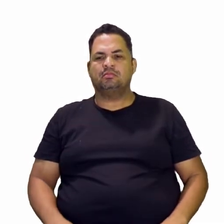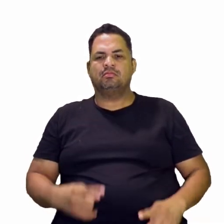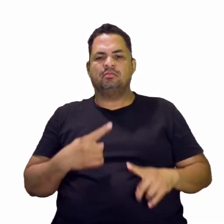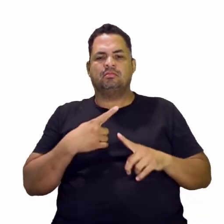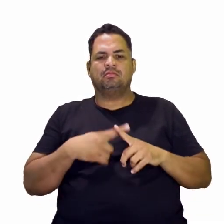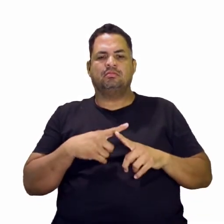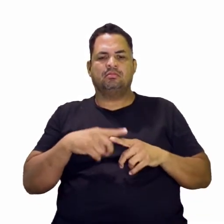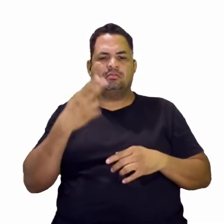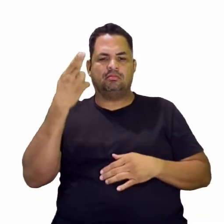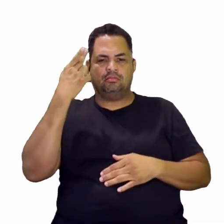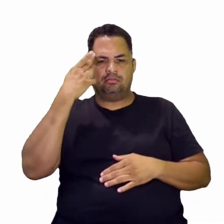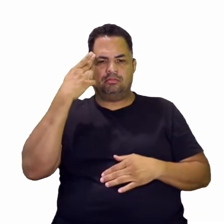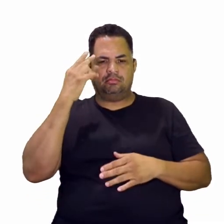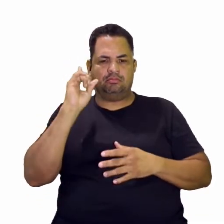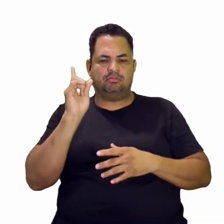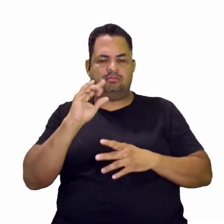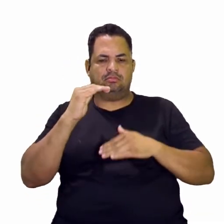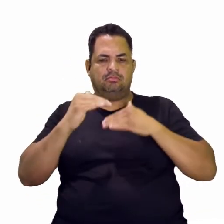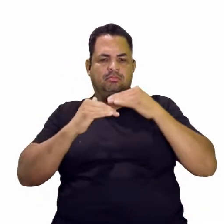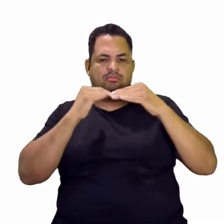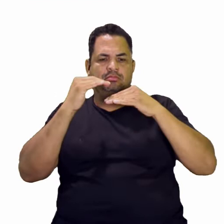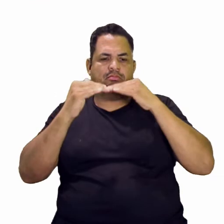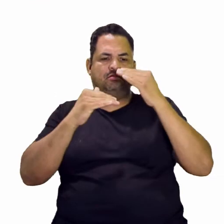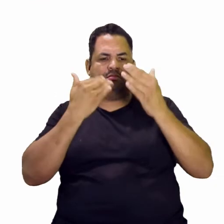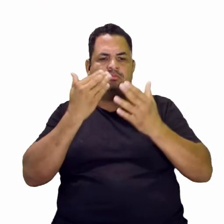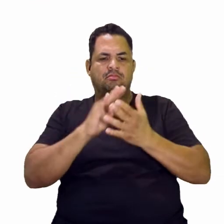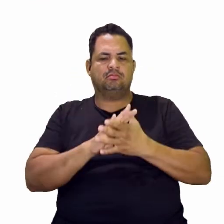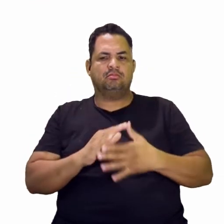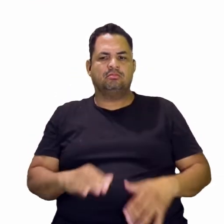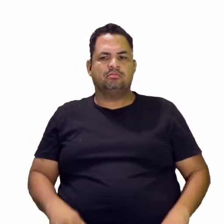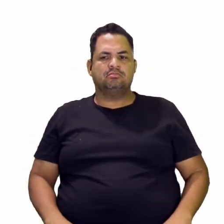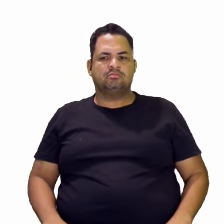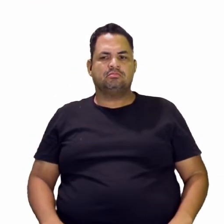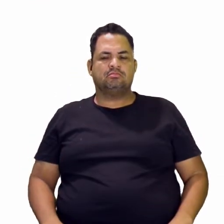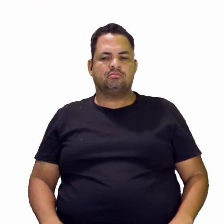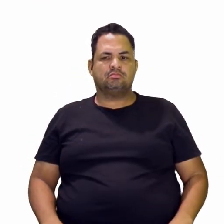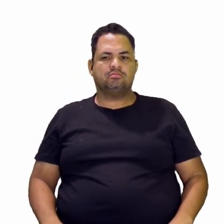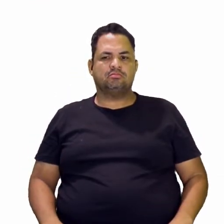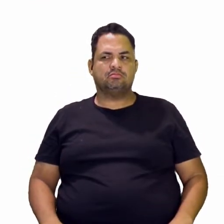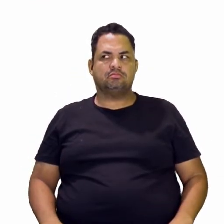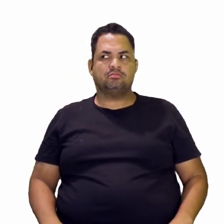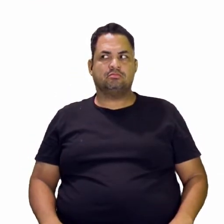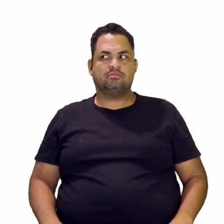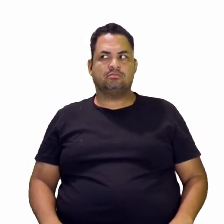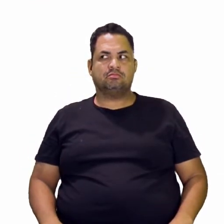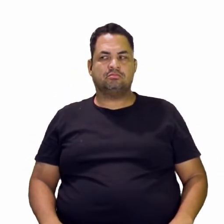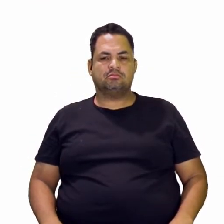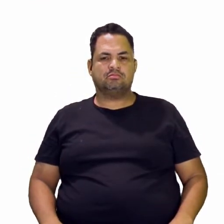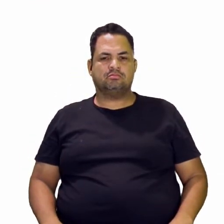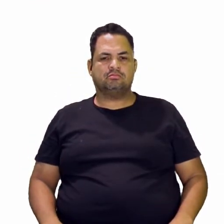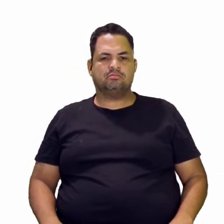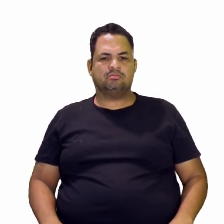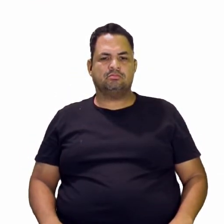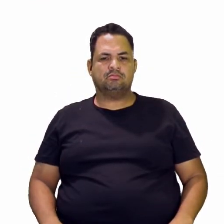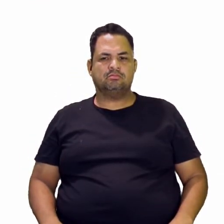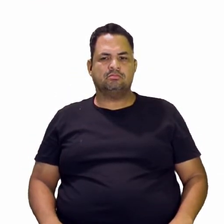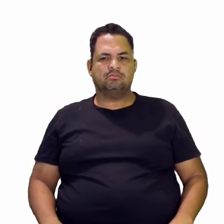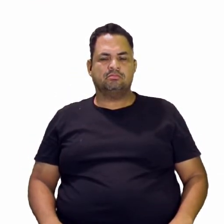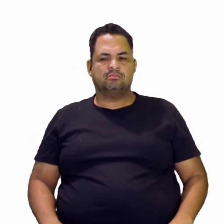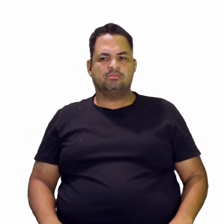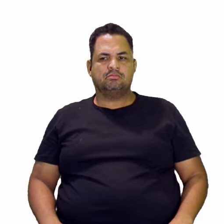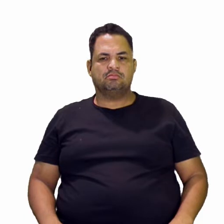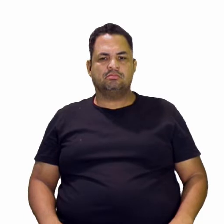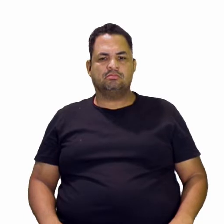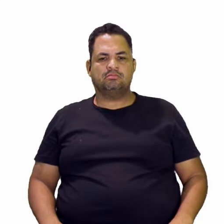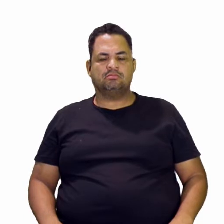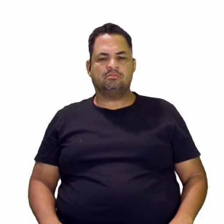humano, naturalmente, ele não vai desenvolver esses eu vou chamar de calombo, porque eu acho isso muito feio, sinceramente, tá? Ui, muito